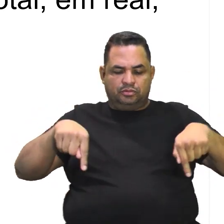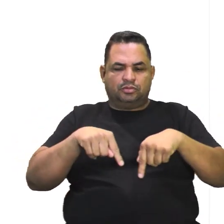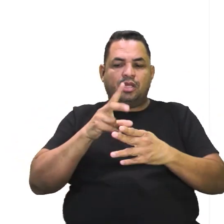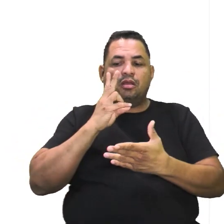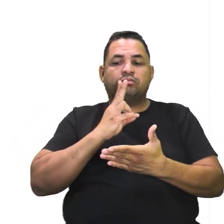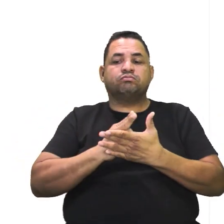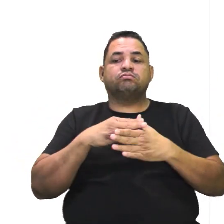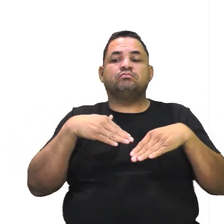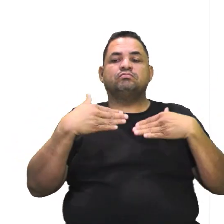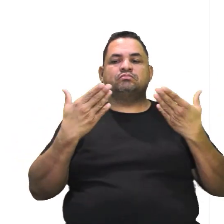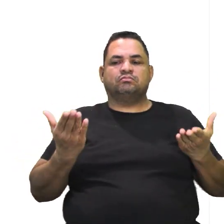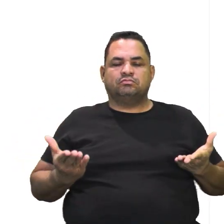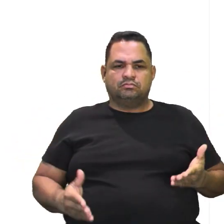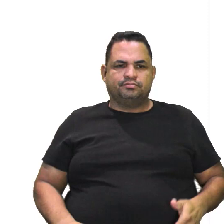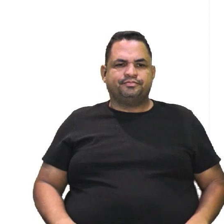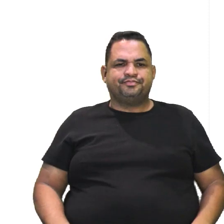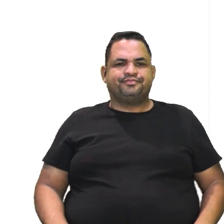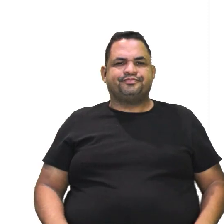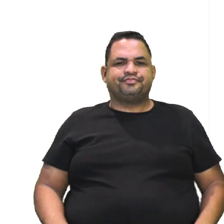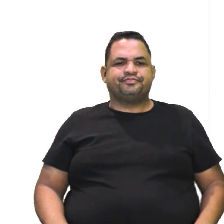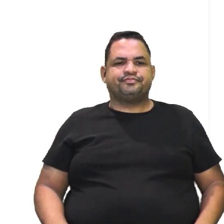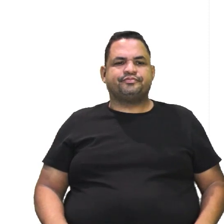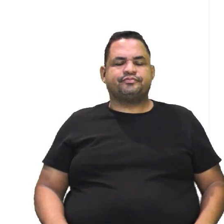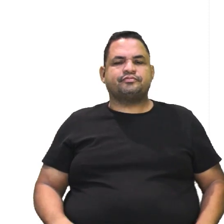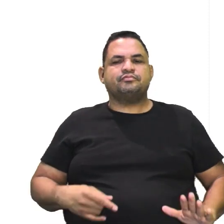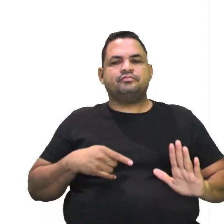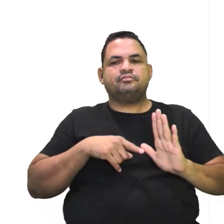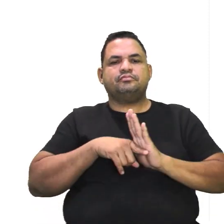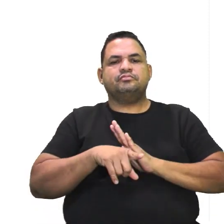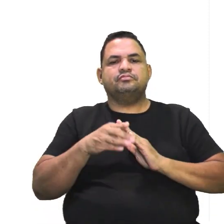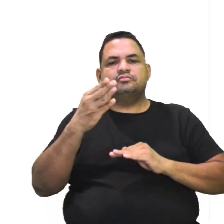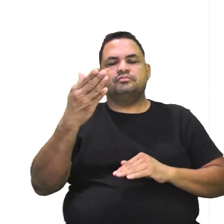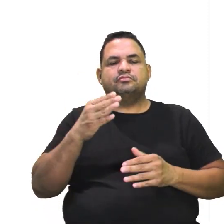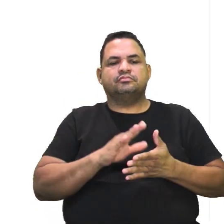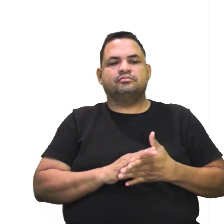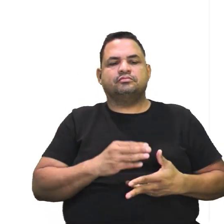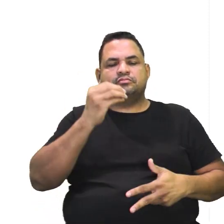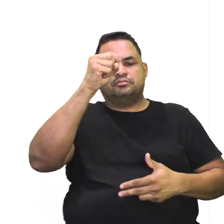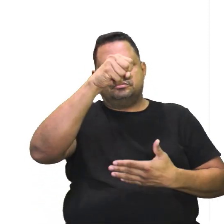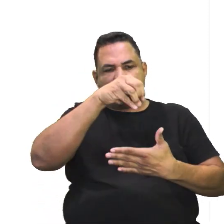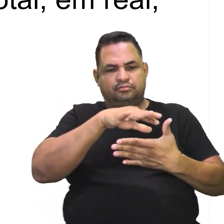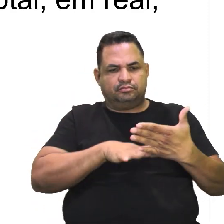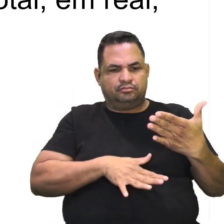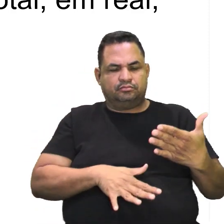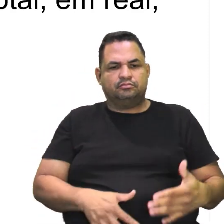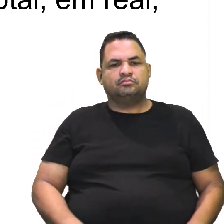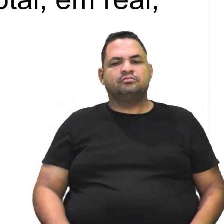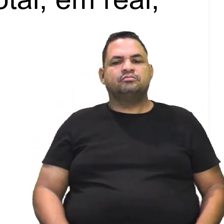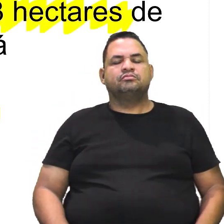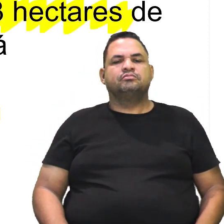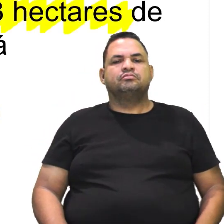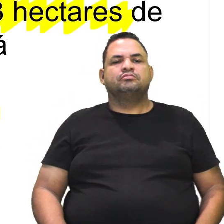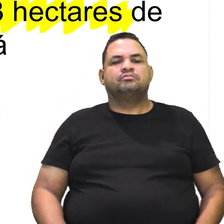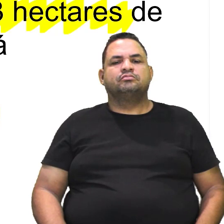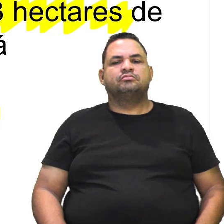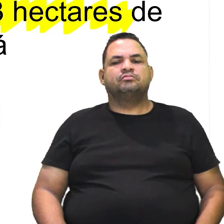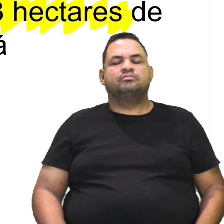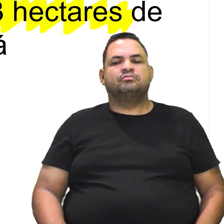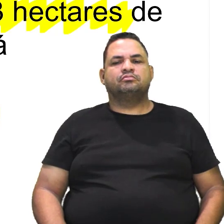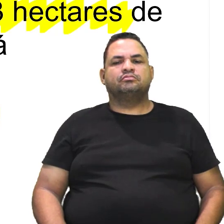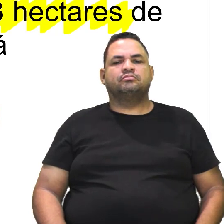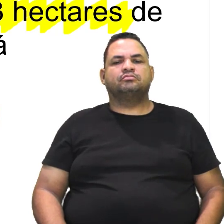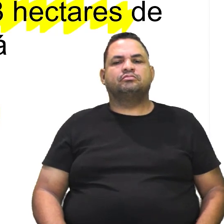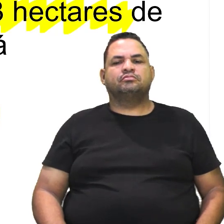será igual a... Então temos aí, repetida a pergunta, né? O comando e as alternativas. Beleza? Beleza.